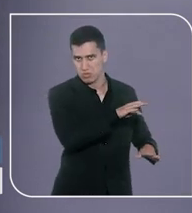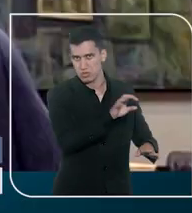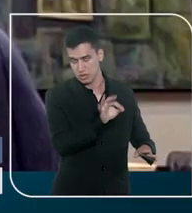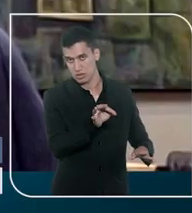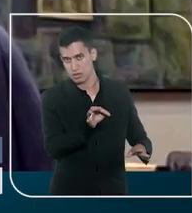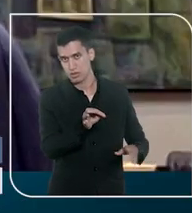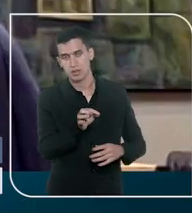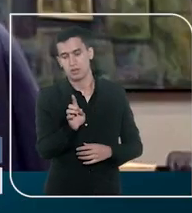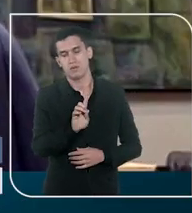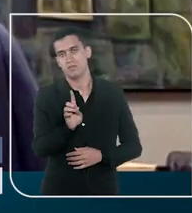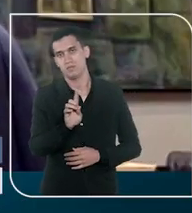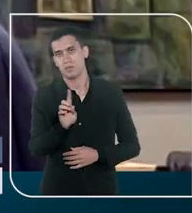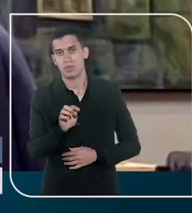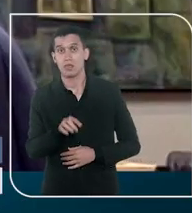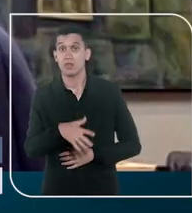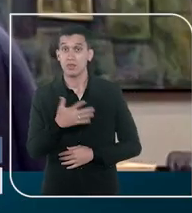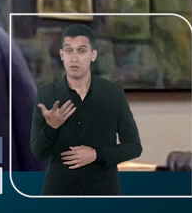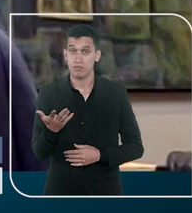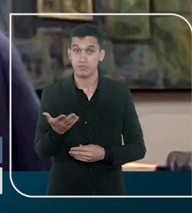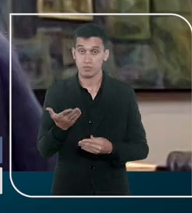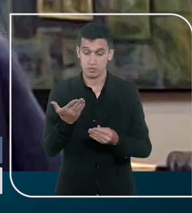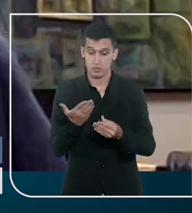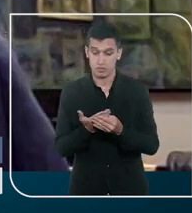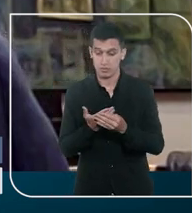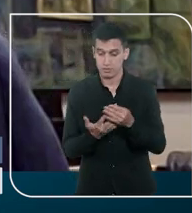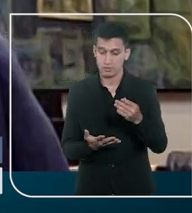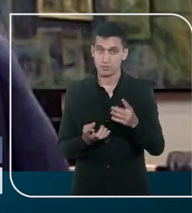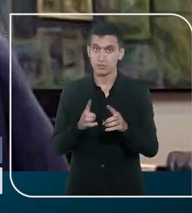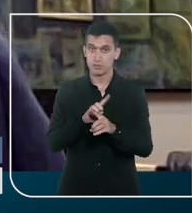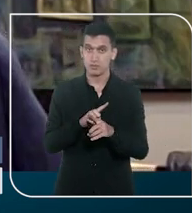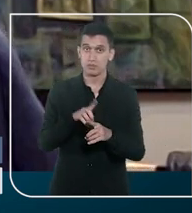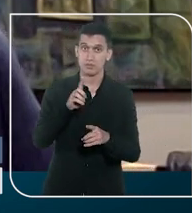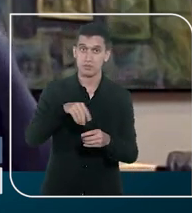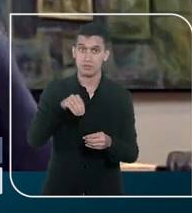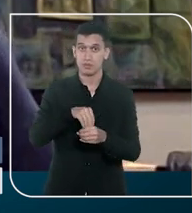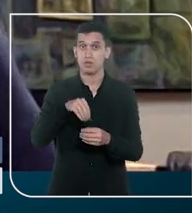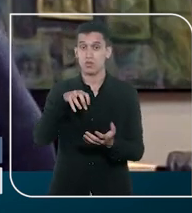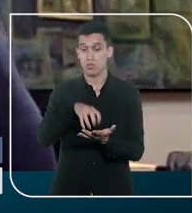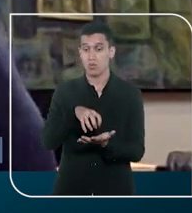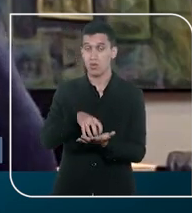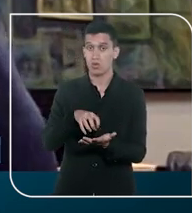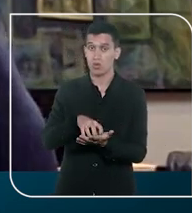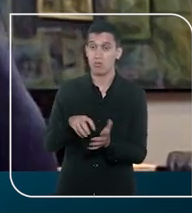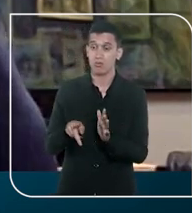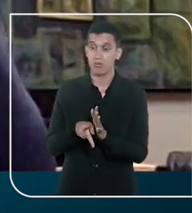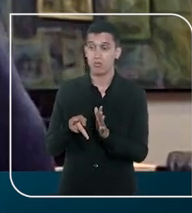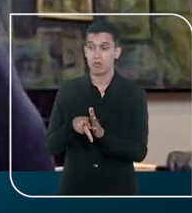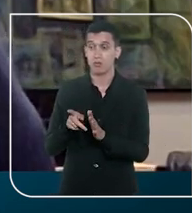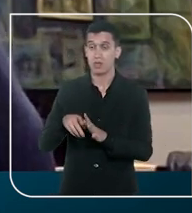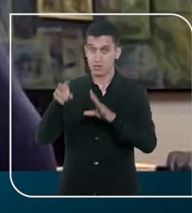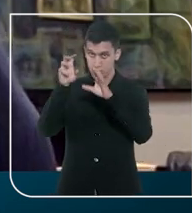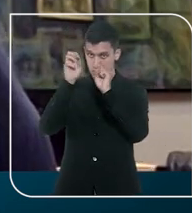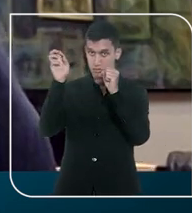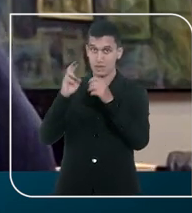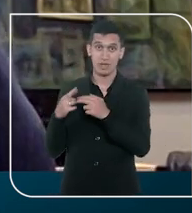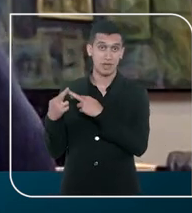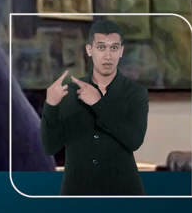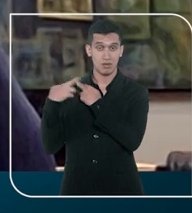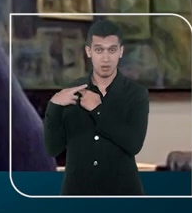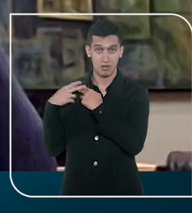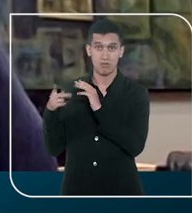Não. Uhum. O embargo de divergência são protocolados no órgão do tribunal responsável pela composição da